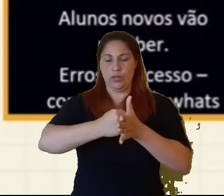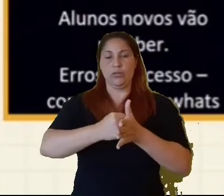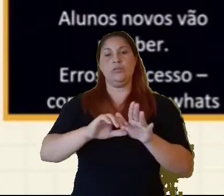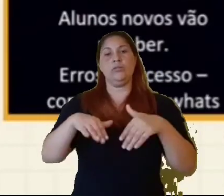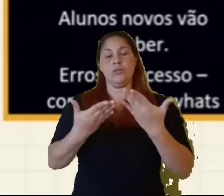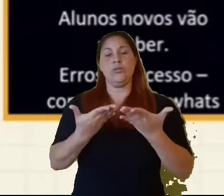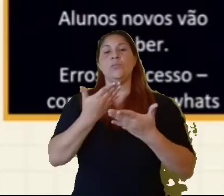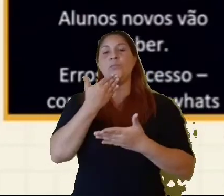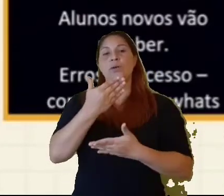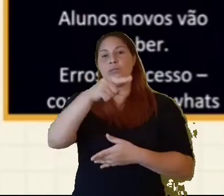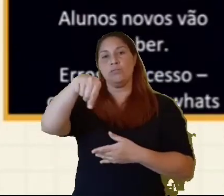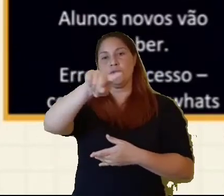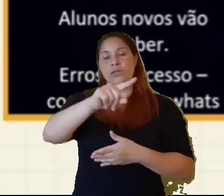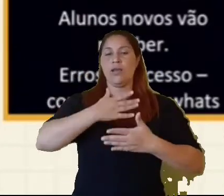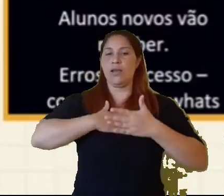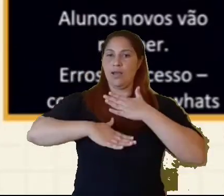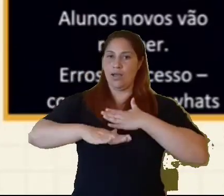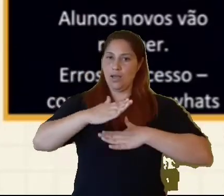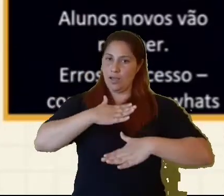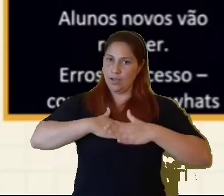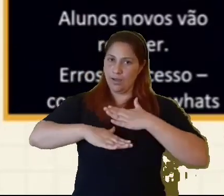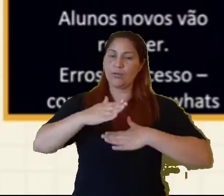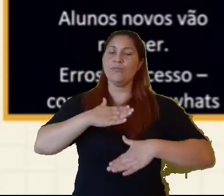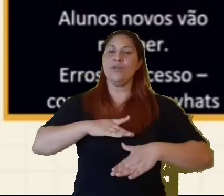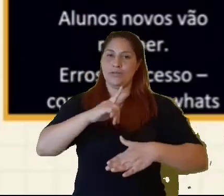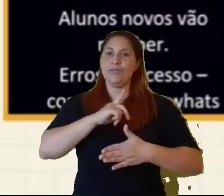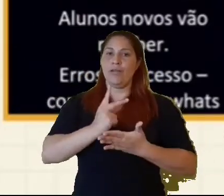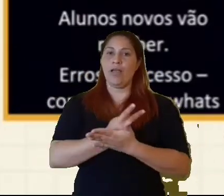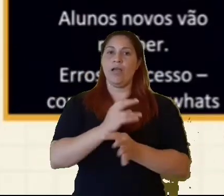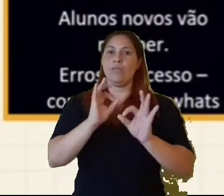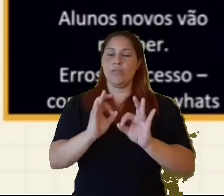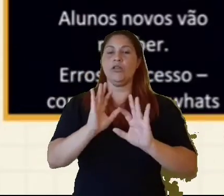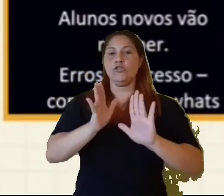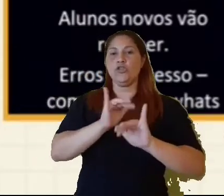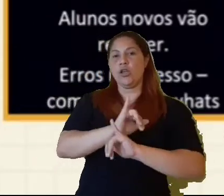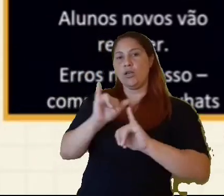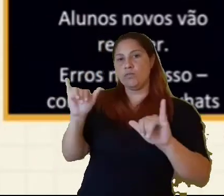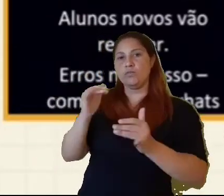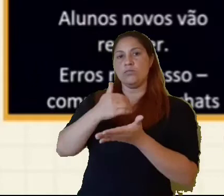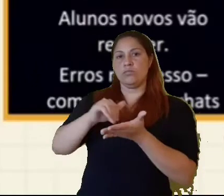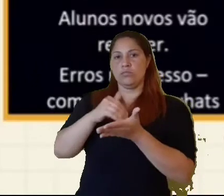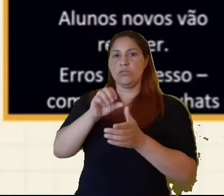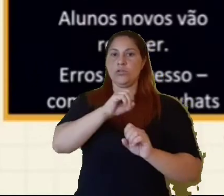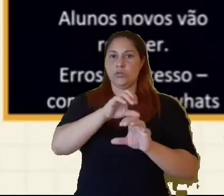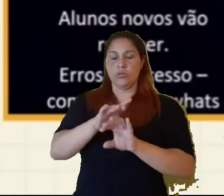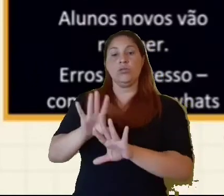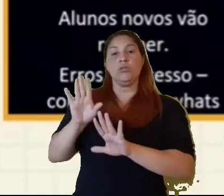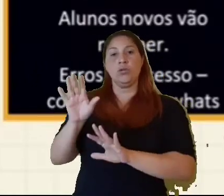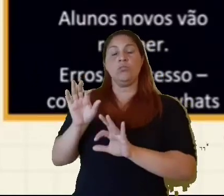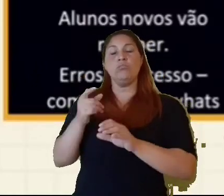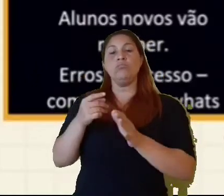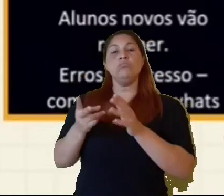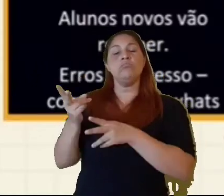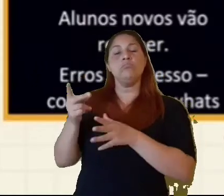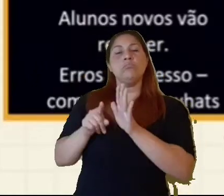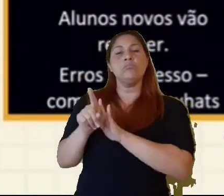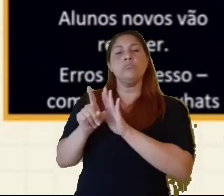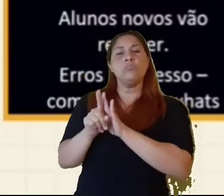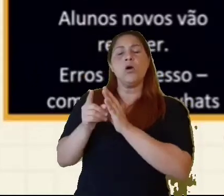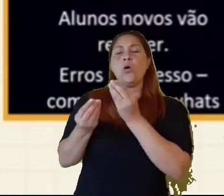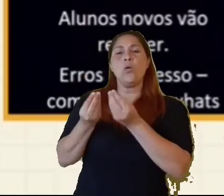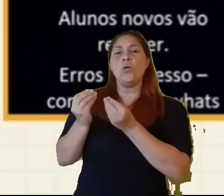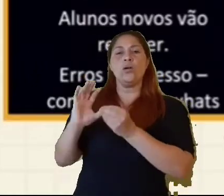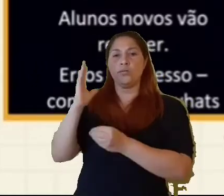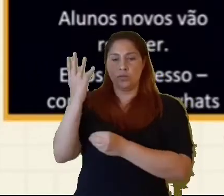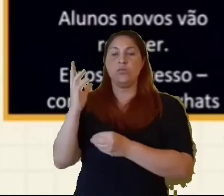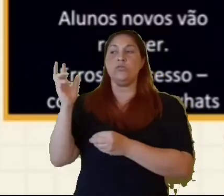Então, eu peço calma, porque está tendo erro em alguns acessos. A gente já avisou a Secretaria de Educação e eles estão verificando. Assim que a gente tiver uma